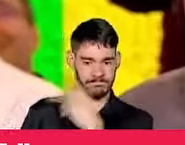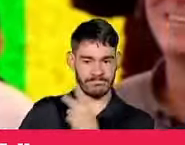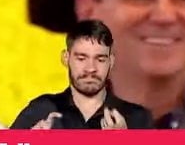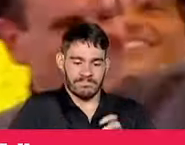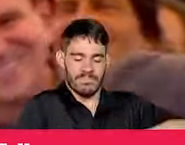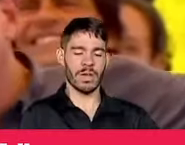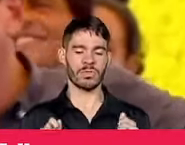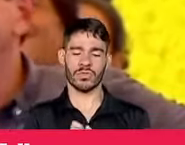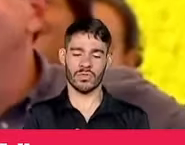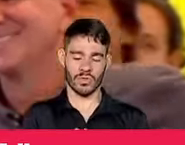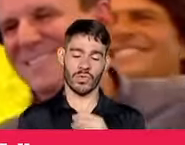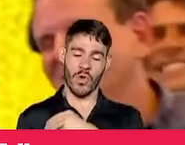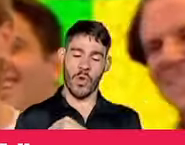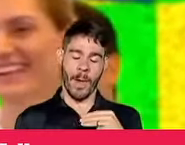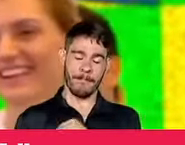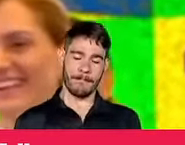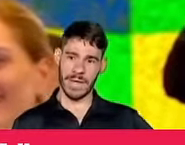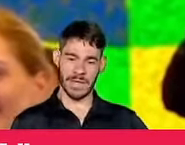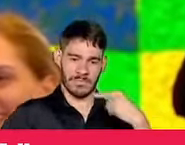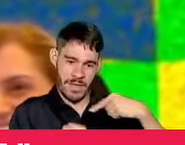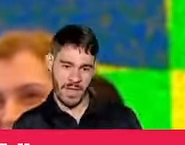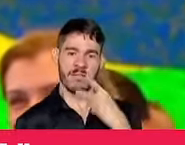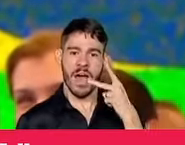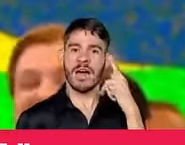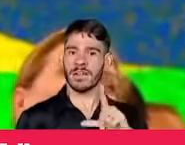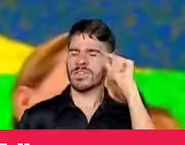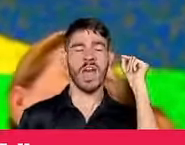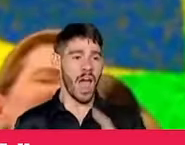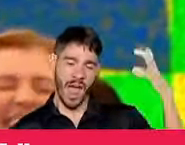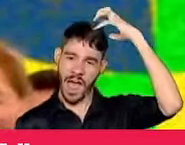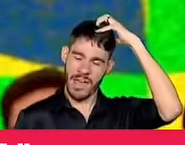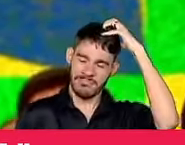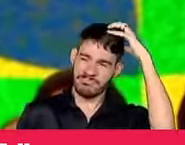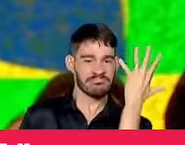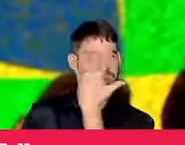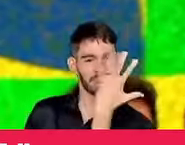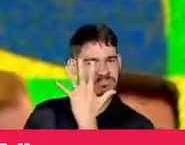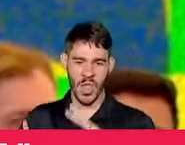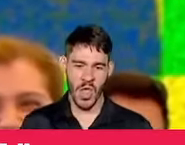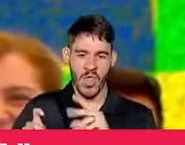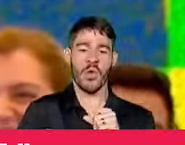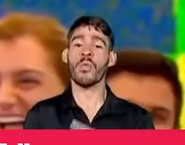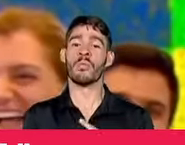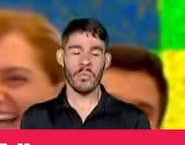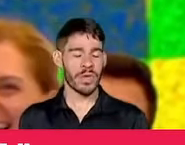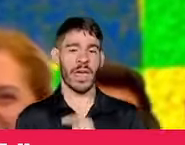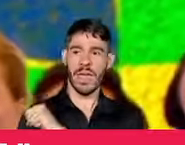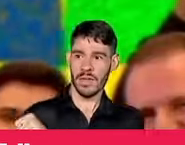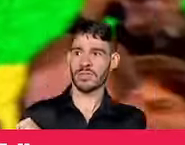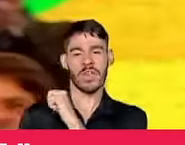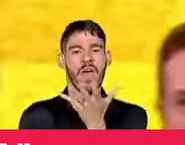do lado do ministro da cidade, fica dizendo que a Janja é a rainha do carnaval, tudo isso para pedir dinheiro para o Rio de Janeiro.